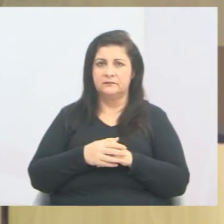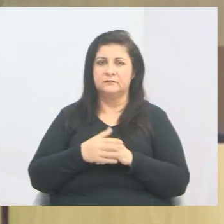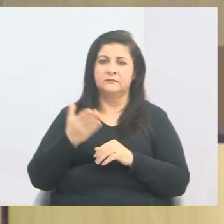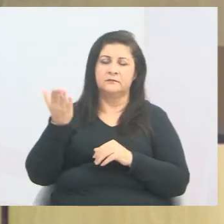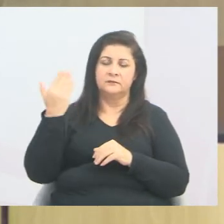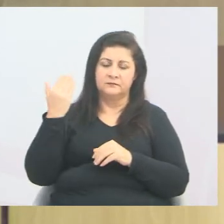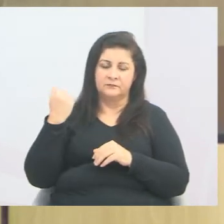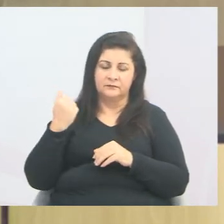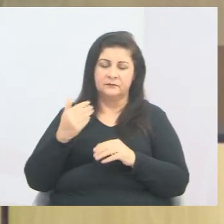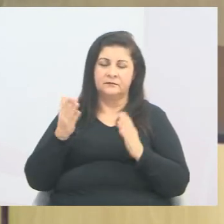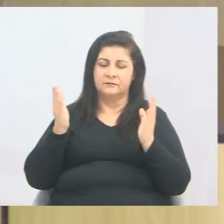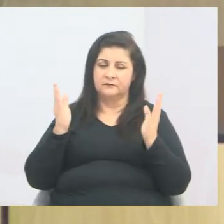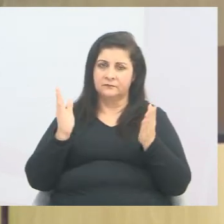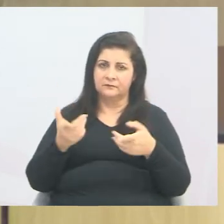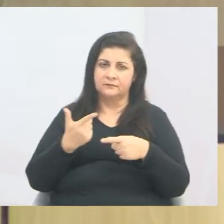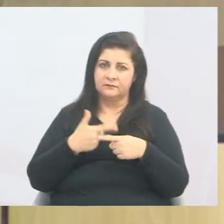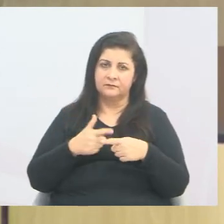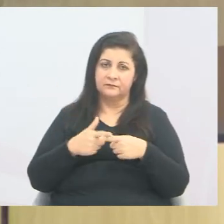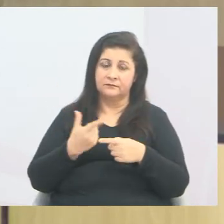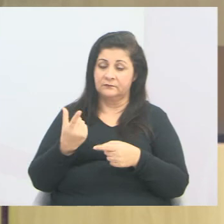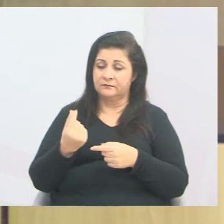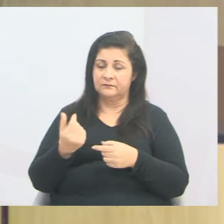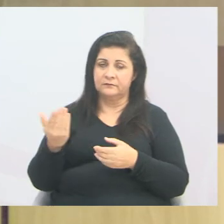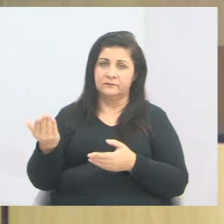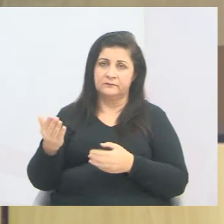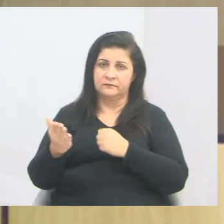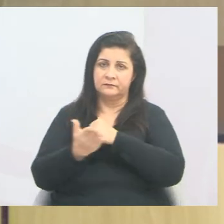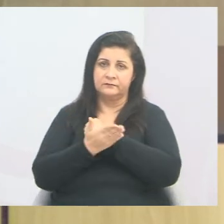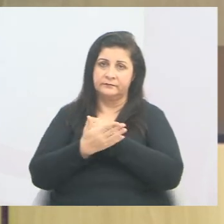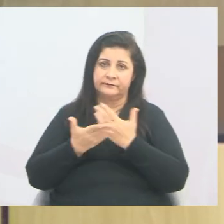tiveram problemas em termos de transferência.